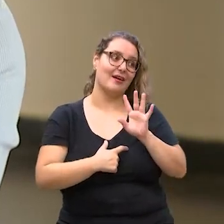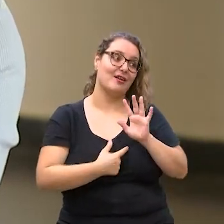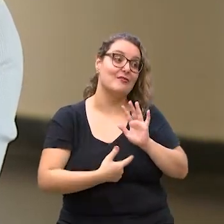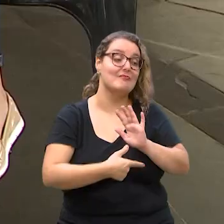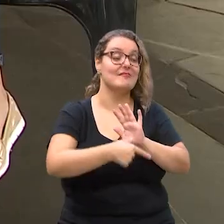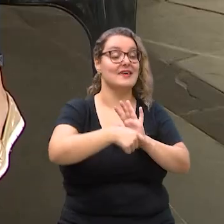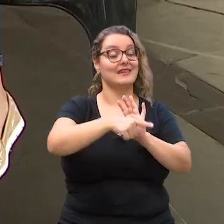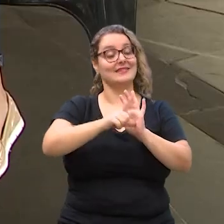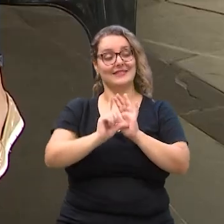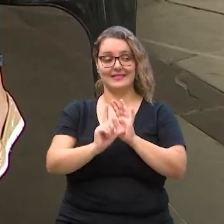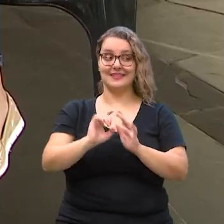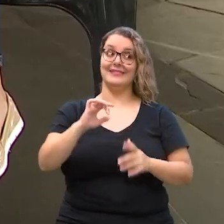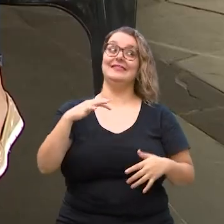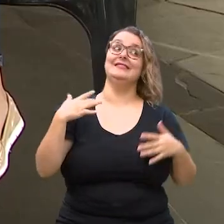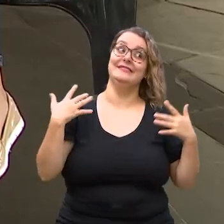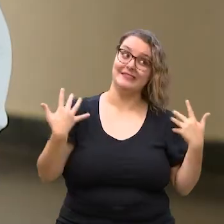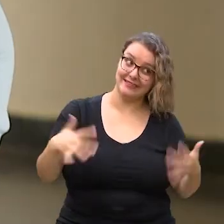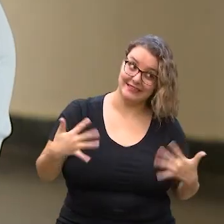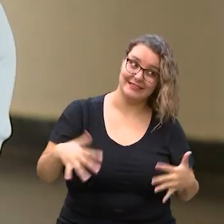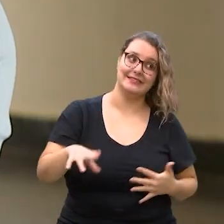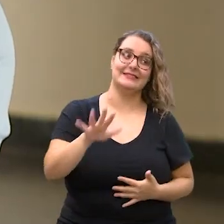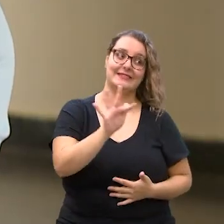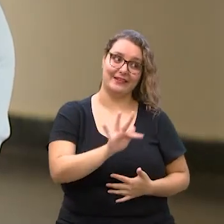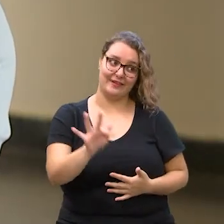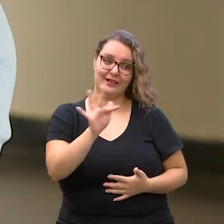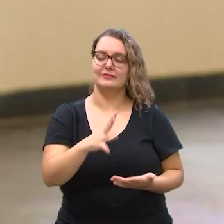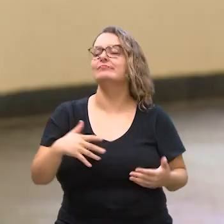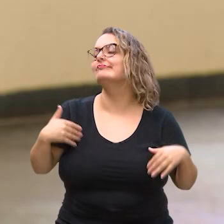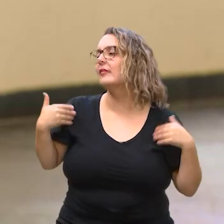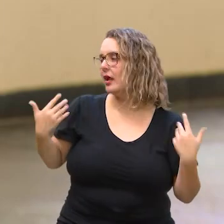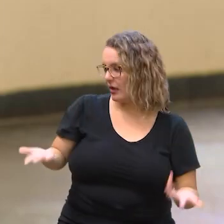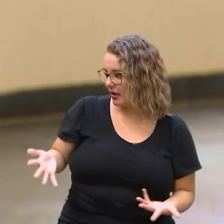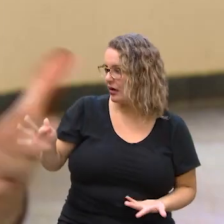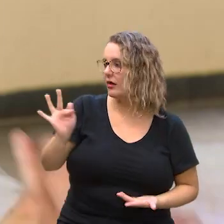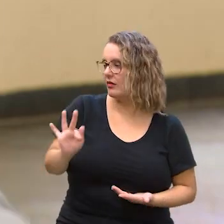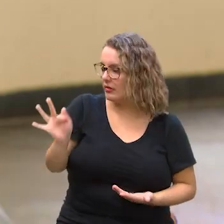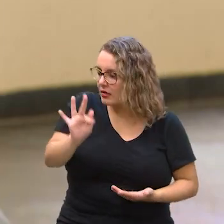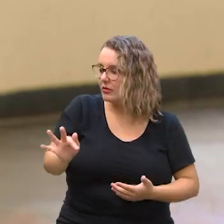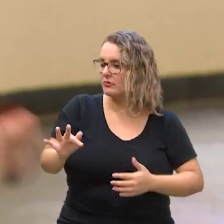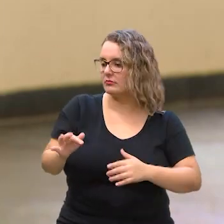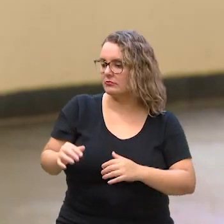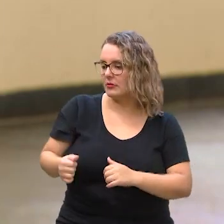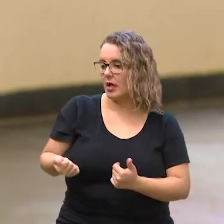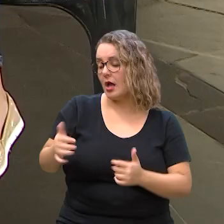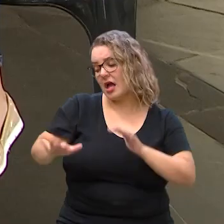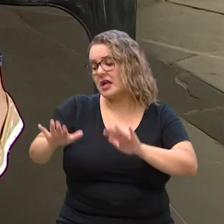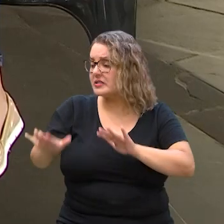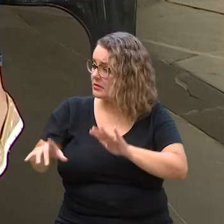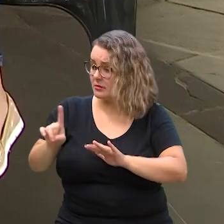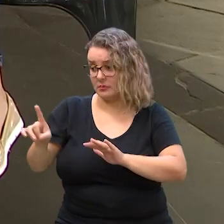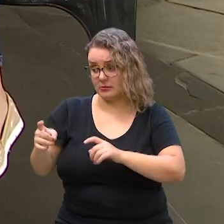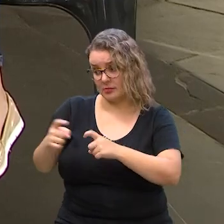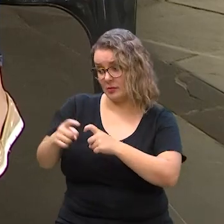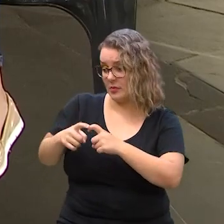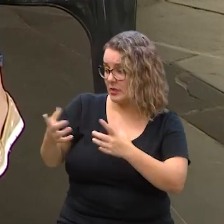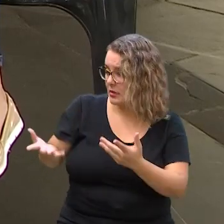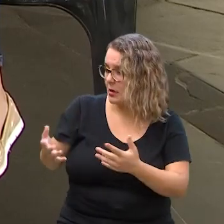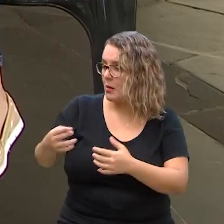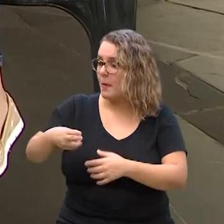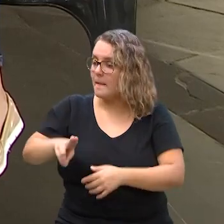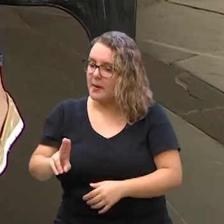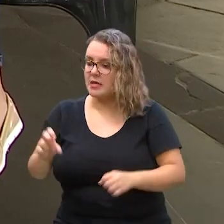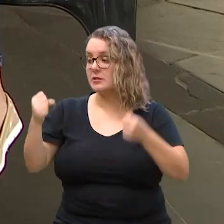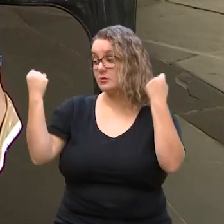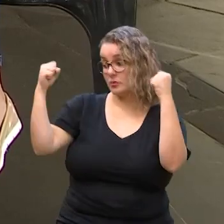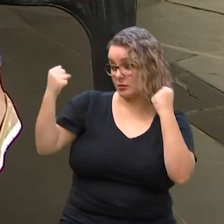situações... Esse pré na universidade, e muitos atletas podem sair de universidade, talvez não desse da medicina, mas da educação física, de